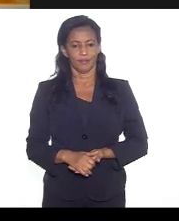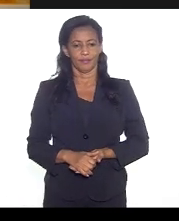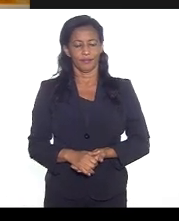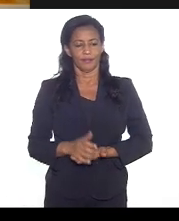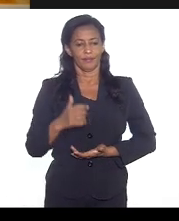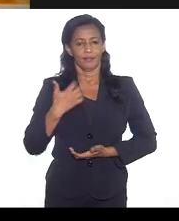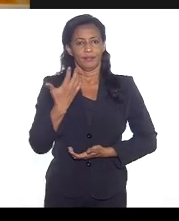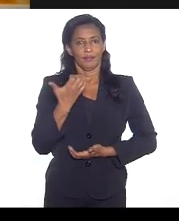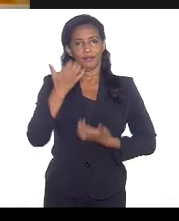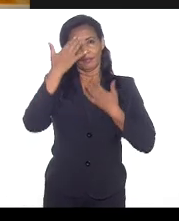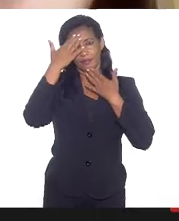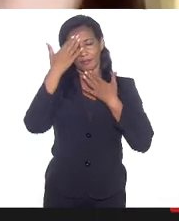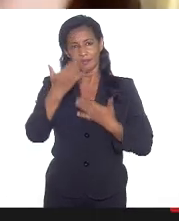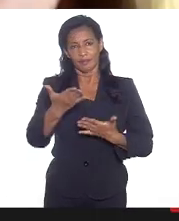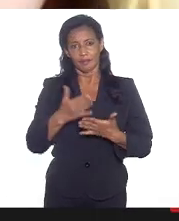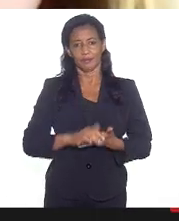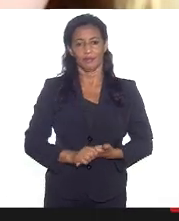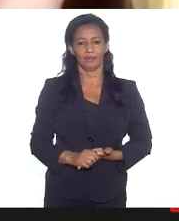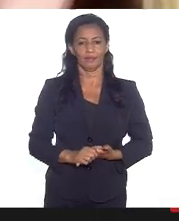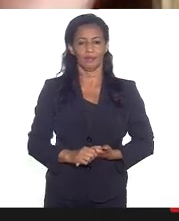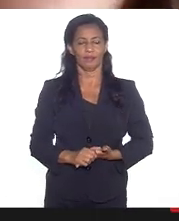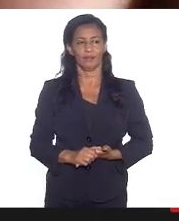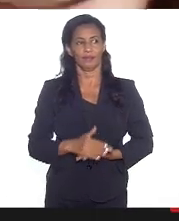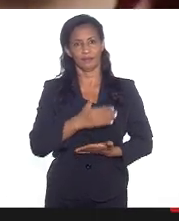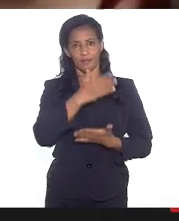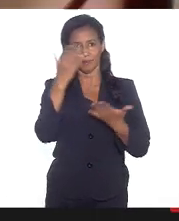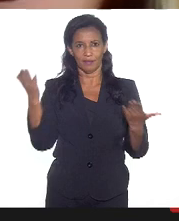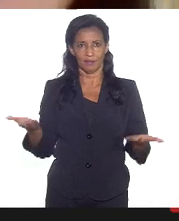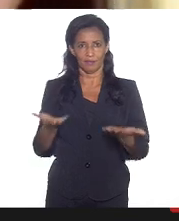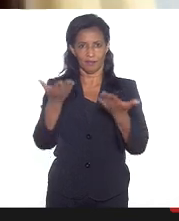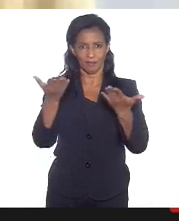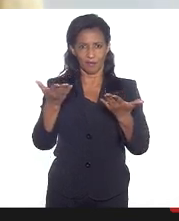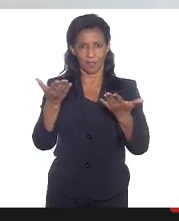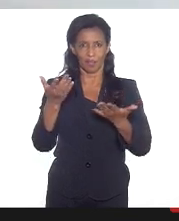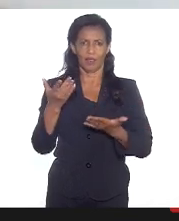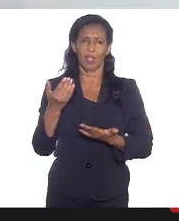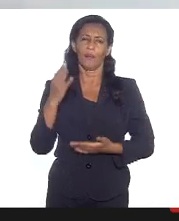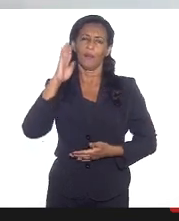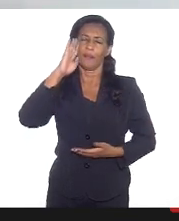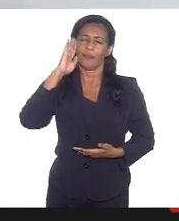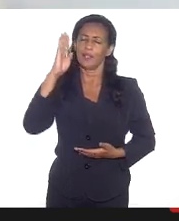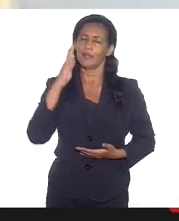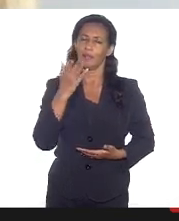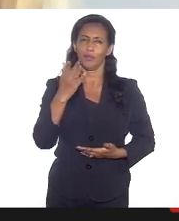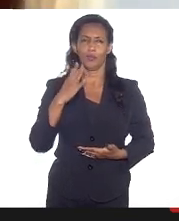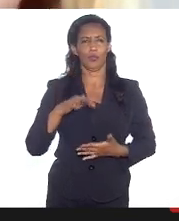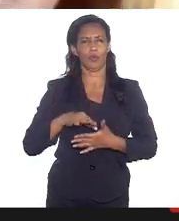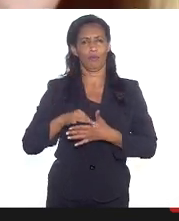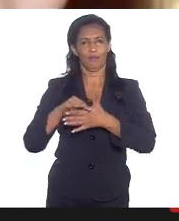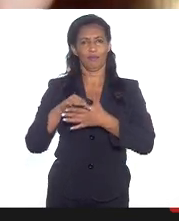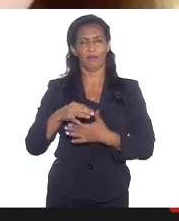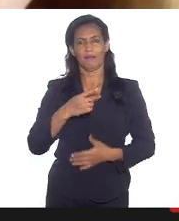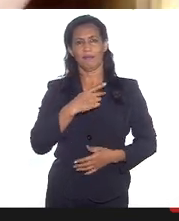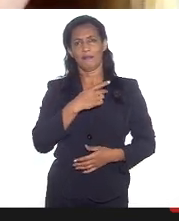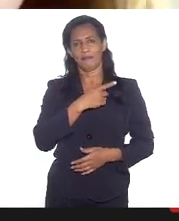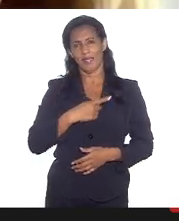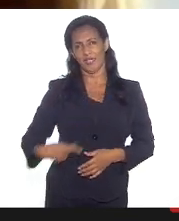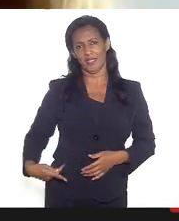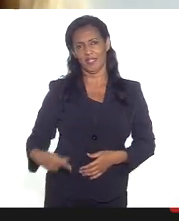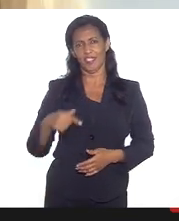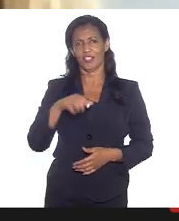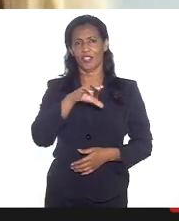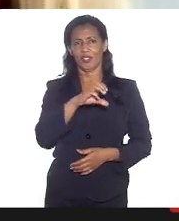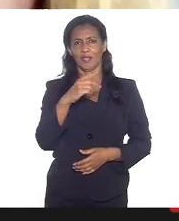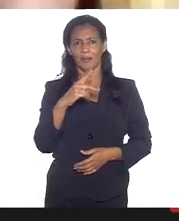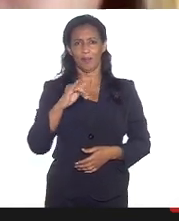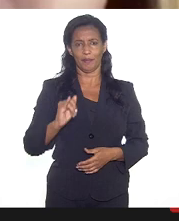Queria agradecer os senhores deputados, principalmente o senhor presidente aqui da nossa